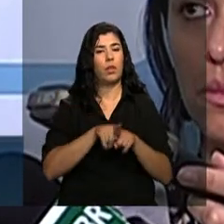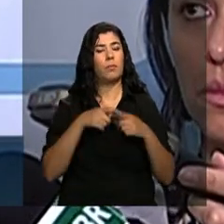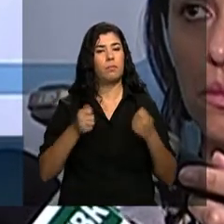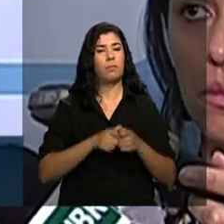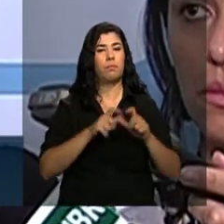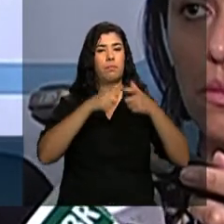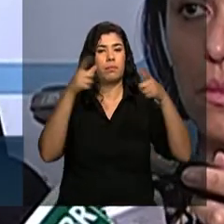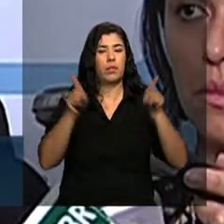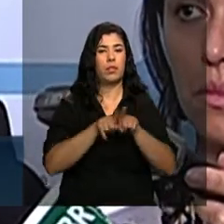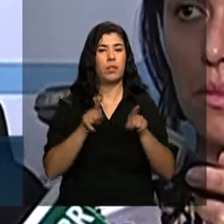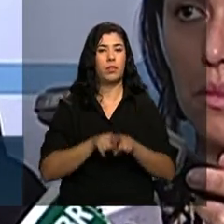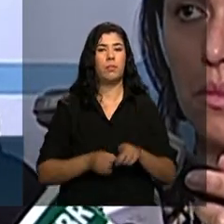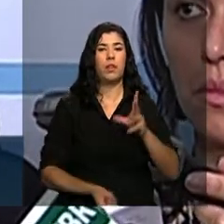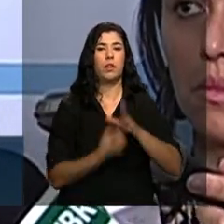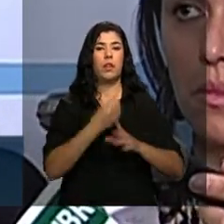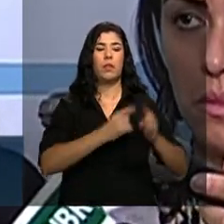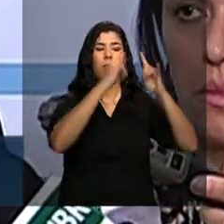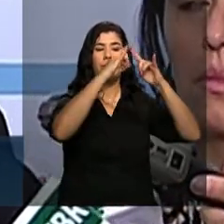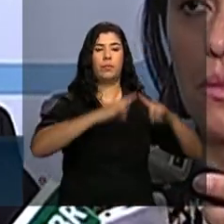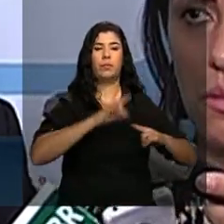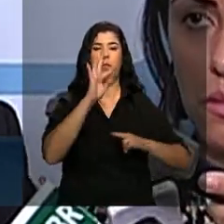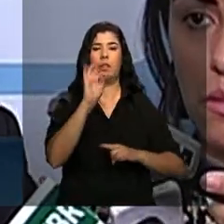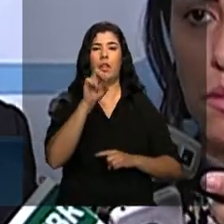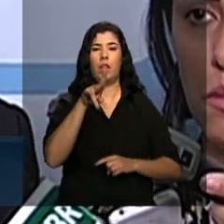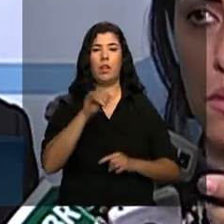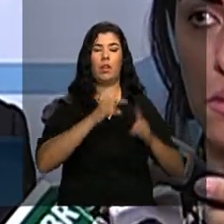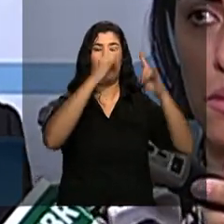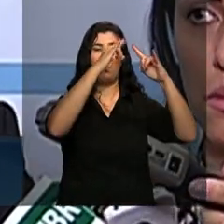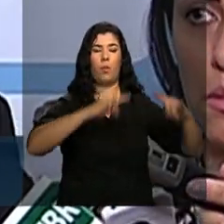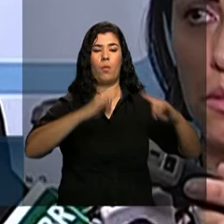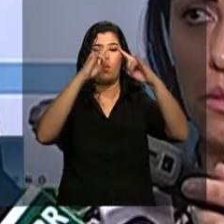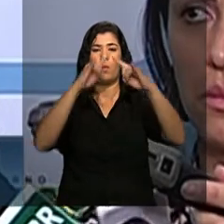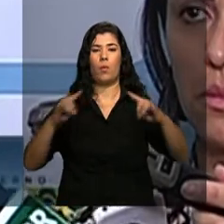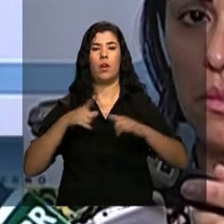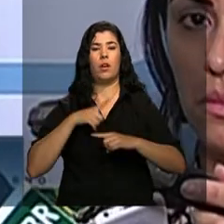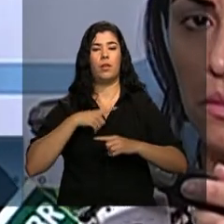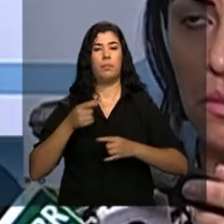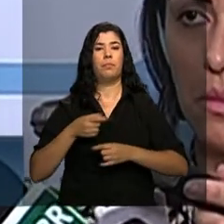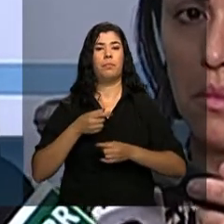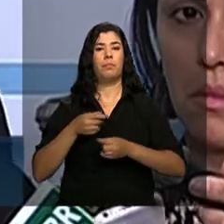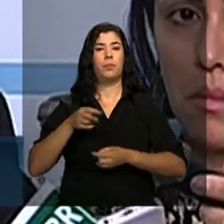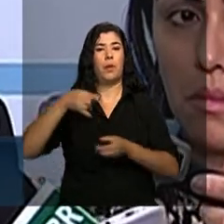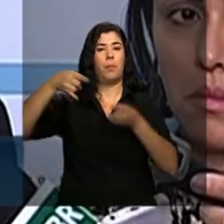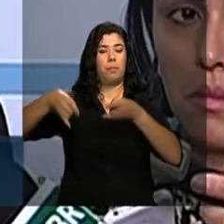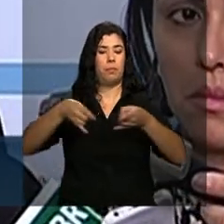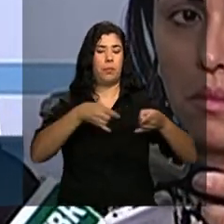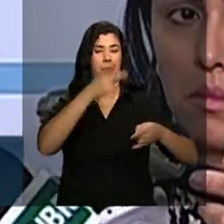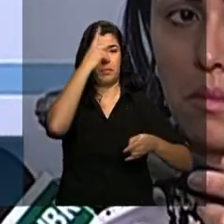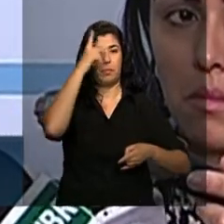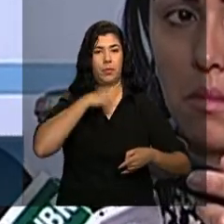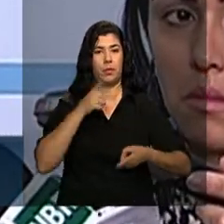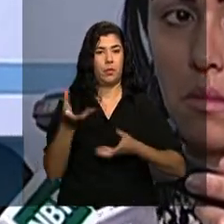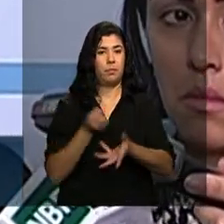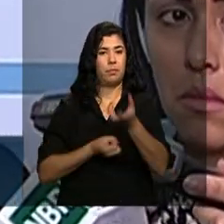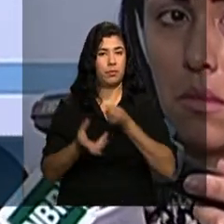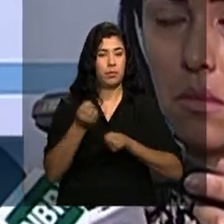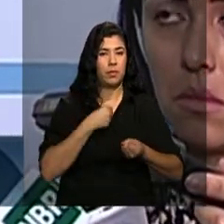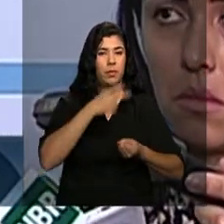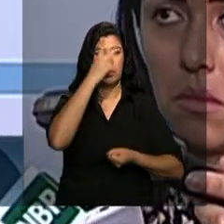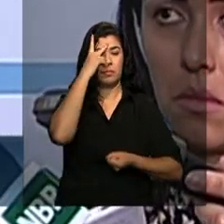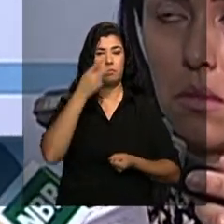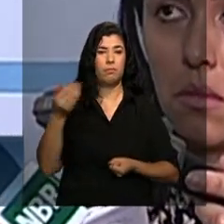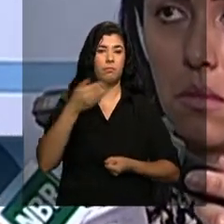com tendas, como algumas os serviços estão fazendo em São Paulo, com expansão de estrutura de atendimento de hidratação,